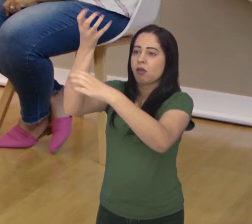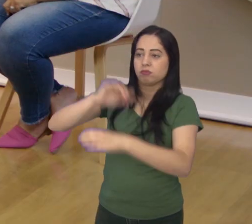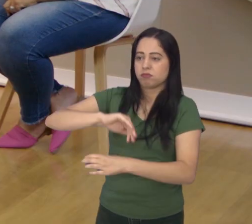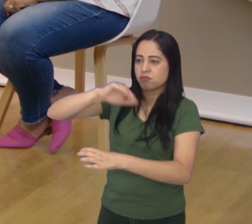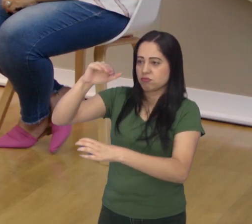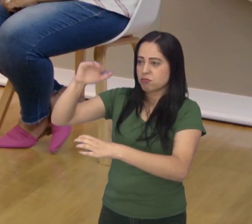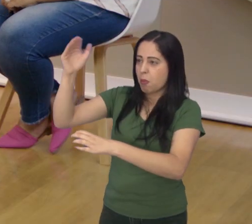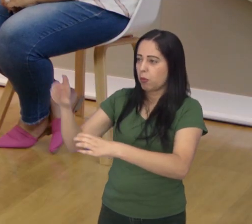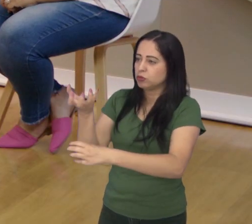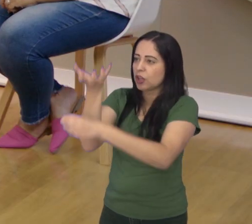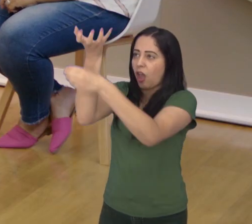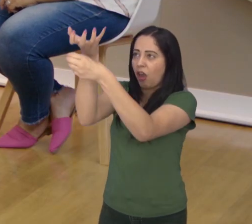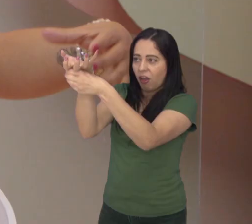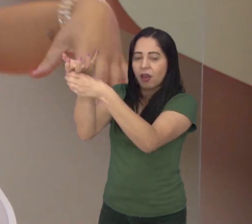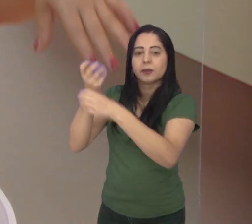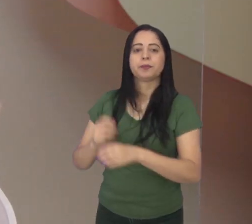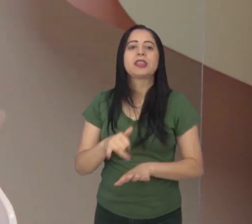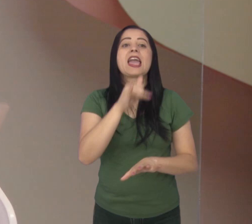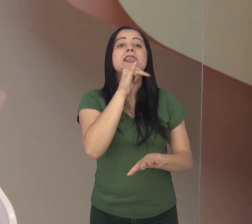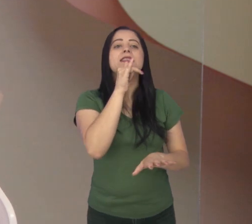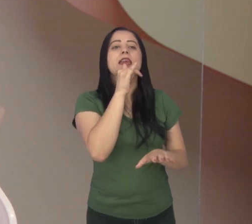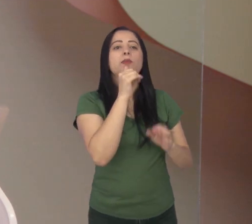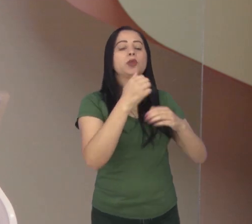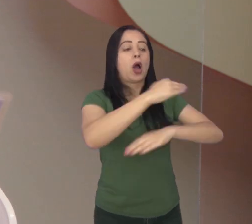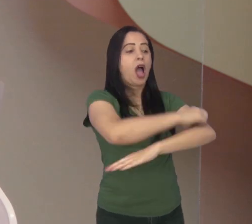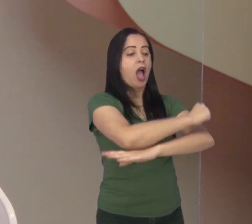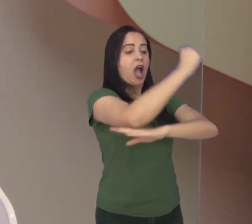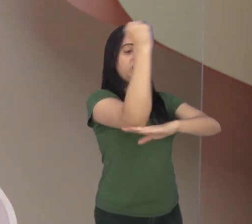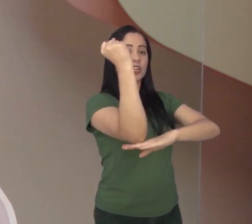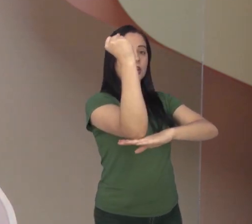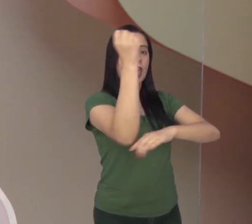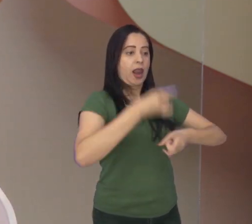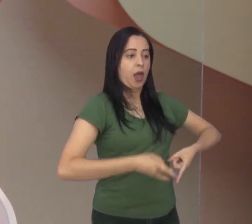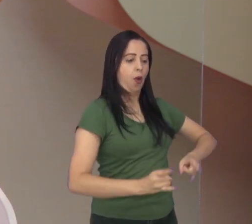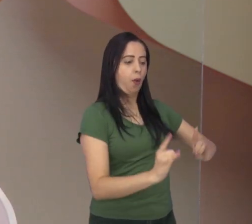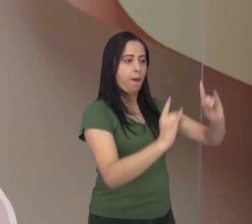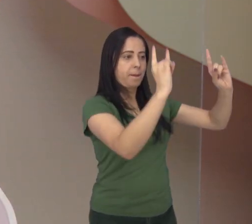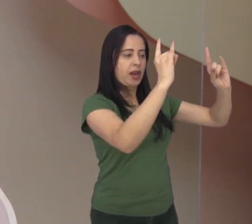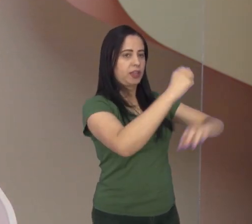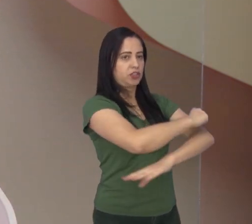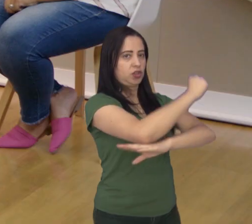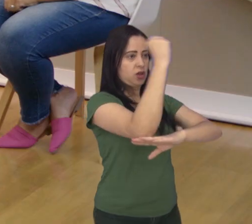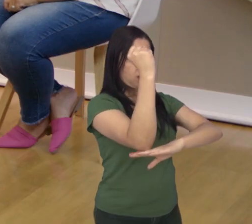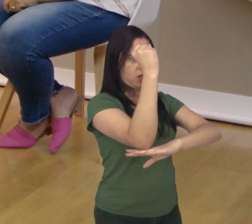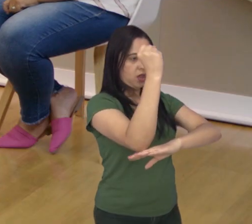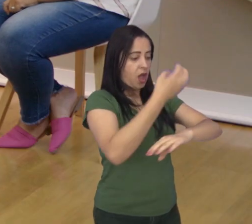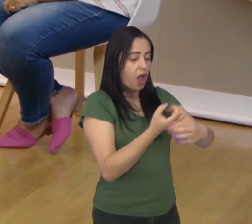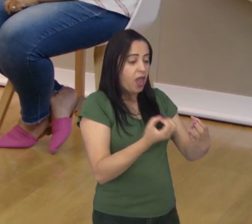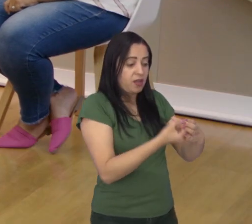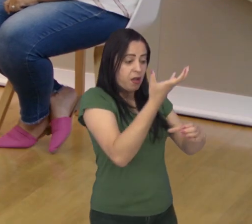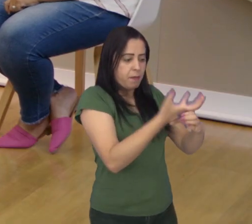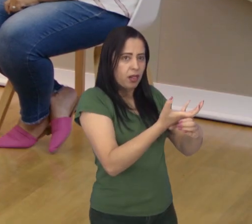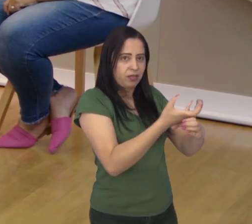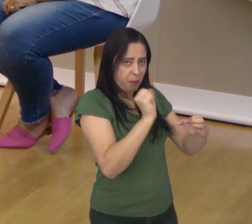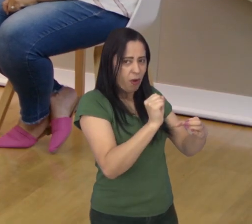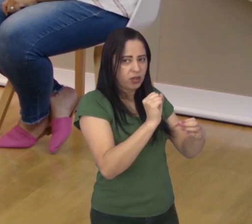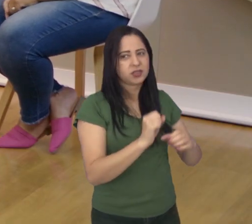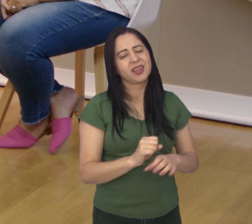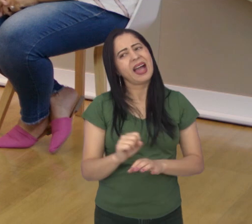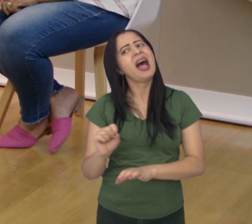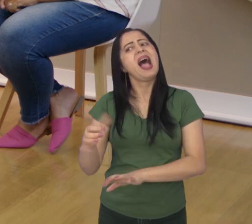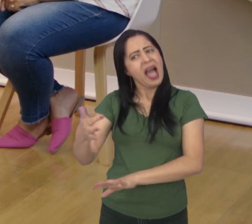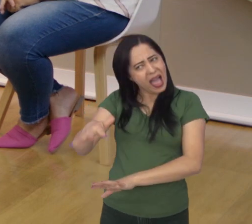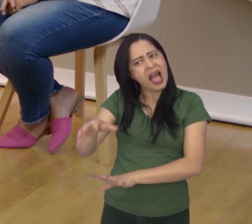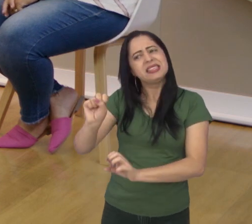colocar um vaso na minha janela, em um andar alto do meu apartamento, beleza? Sim, teoricamente o seu raciocínio